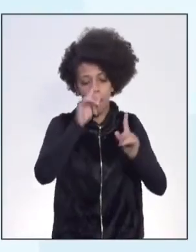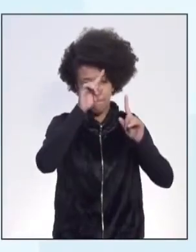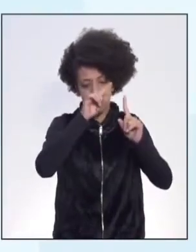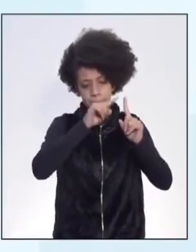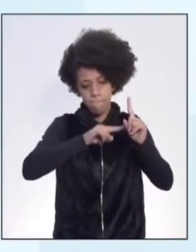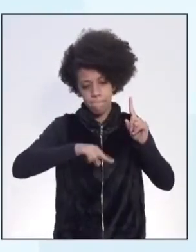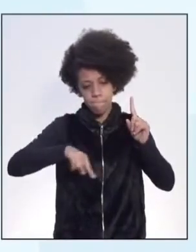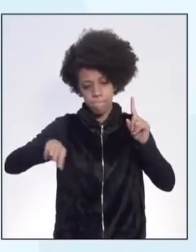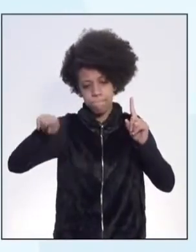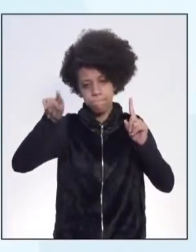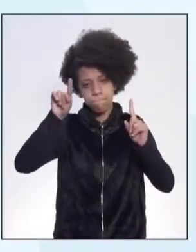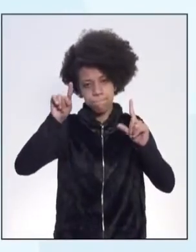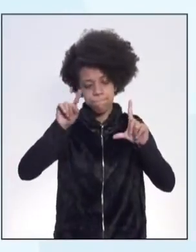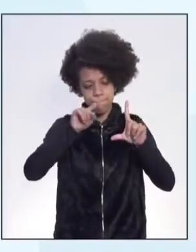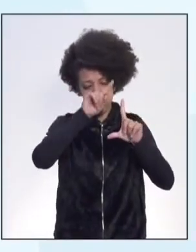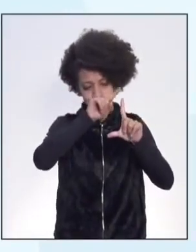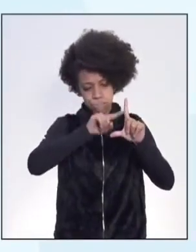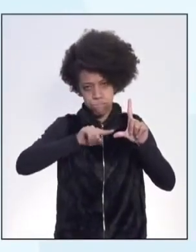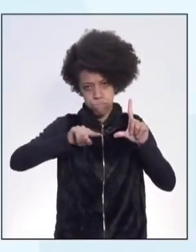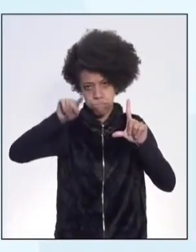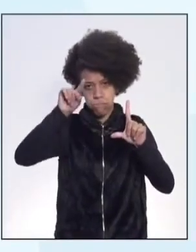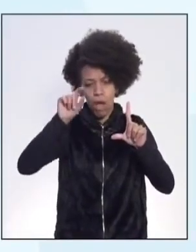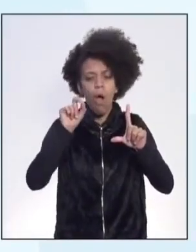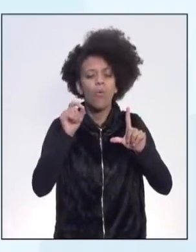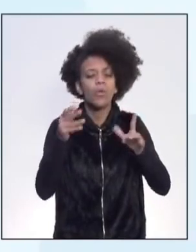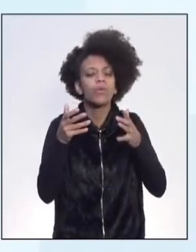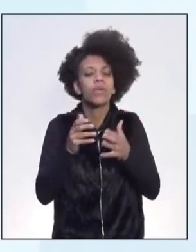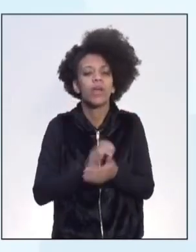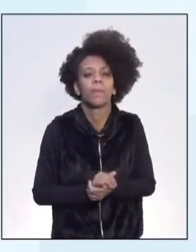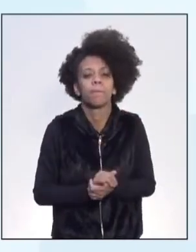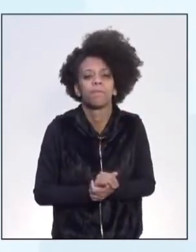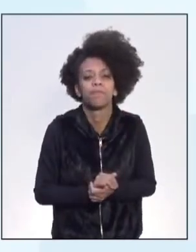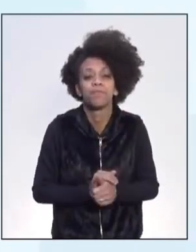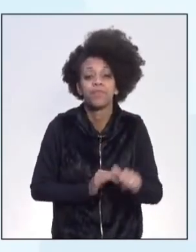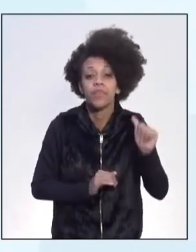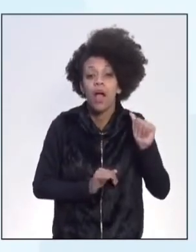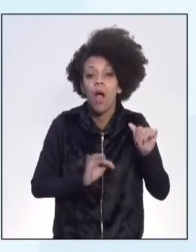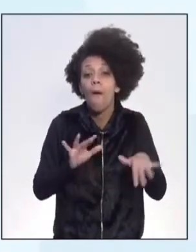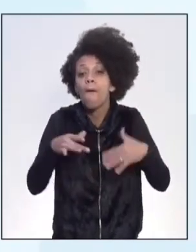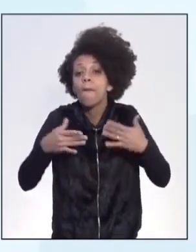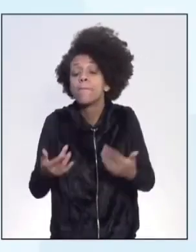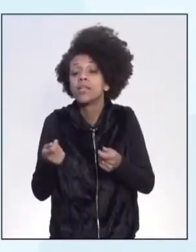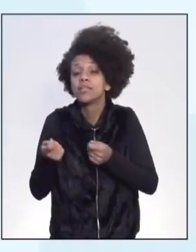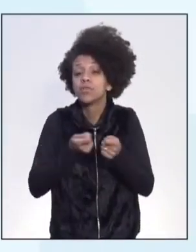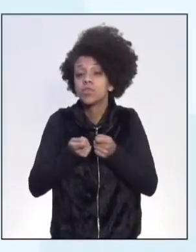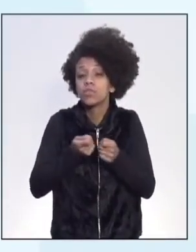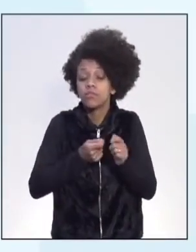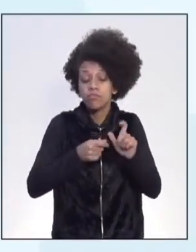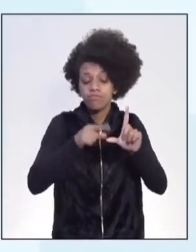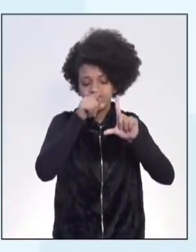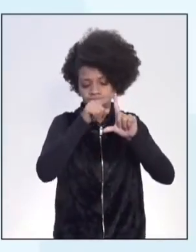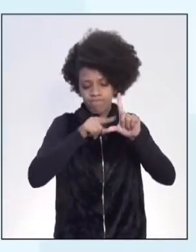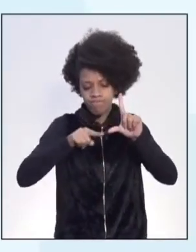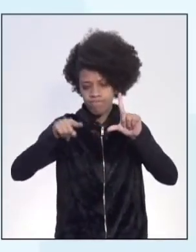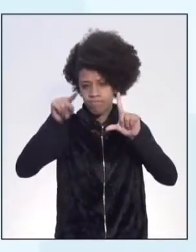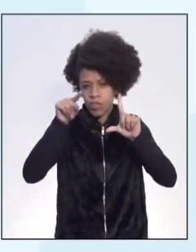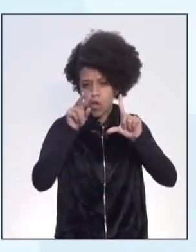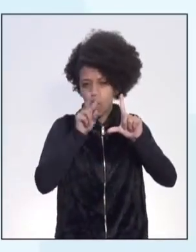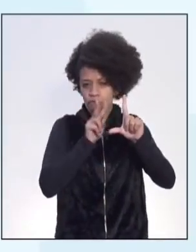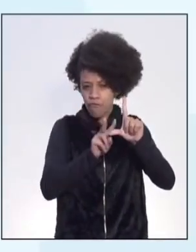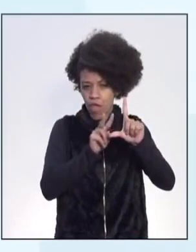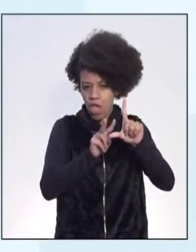nossa parábola. O que eu quero de vocês, né? Item A. Quais são as coordenadas do vértice V?